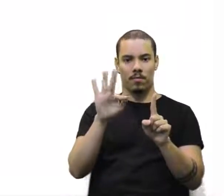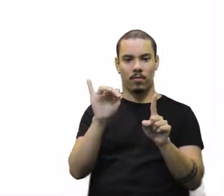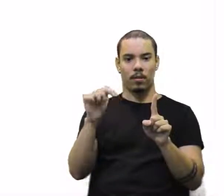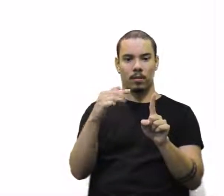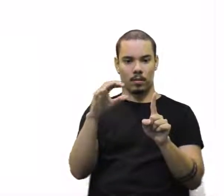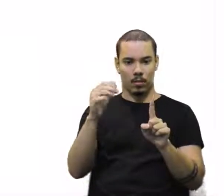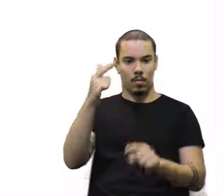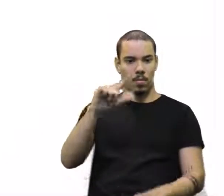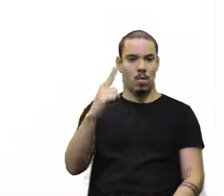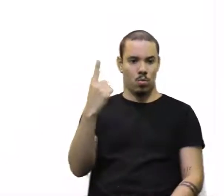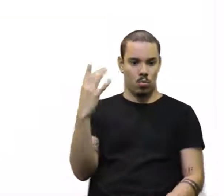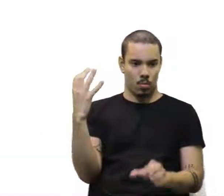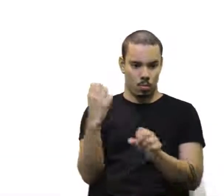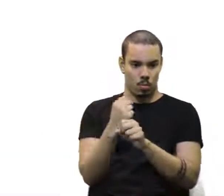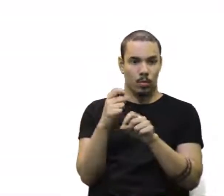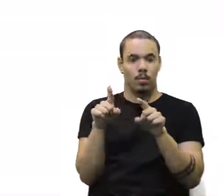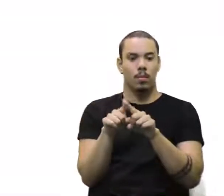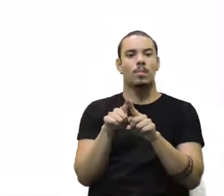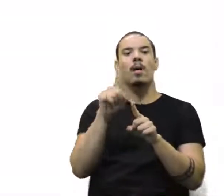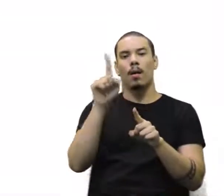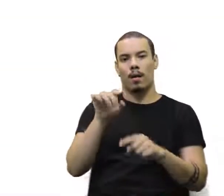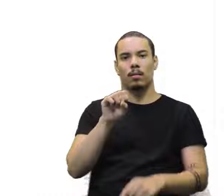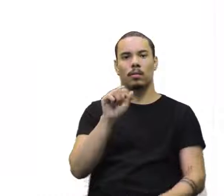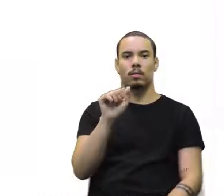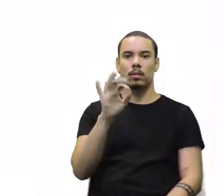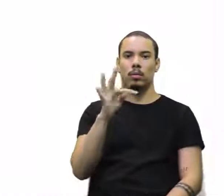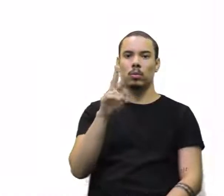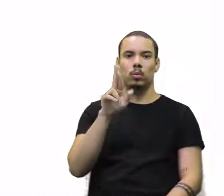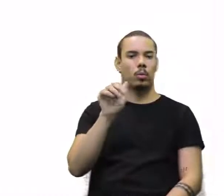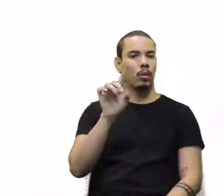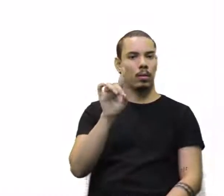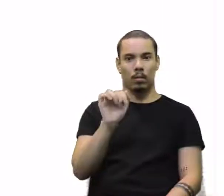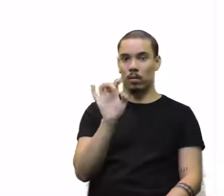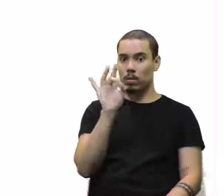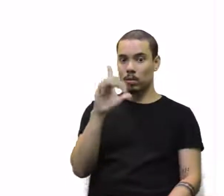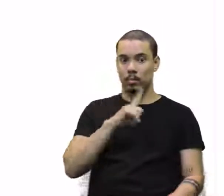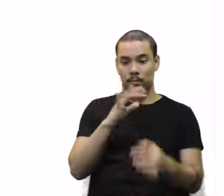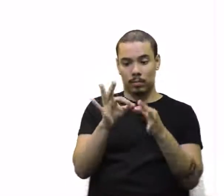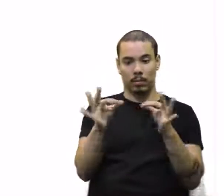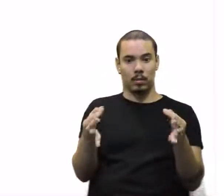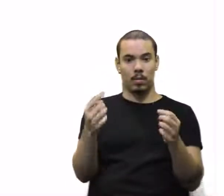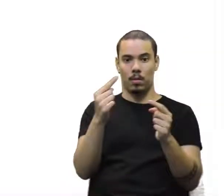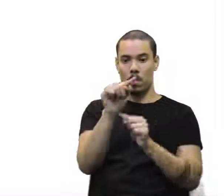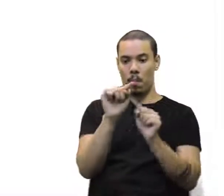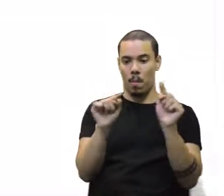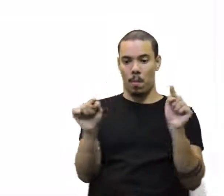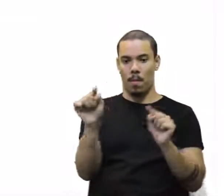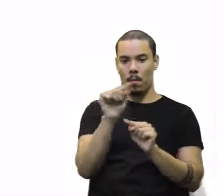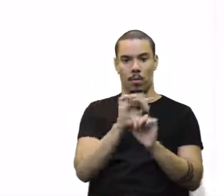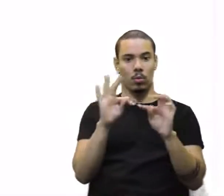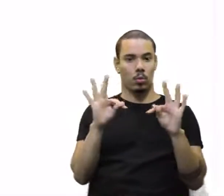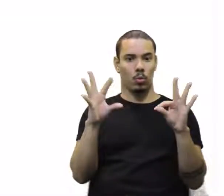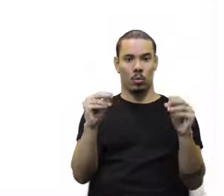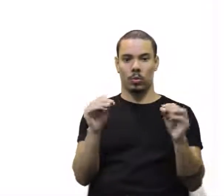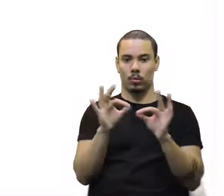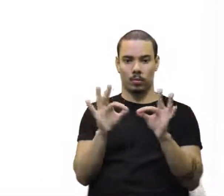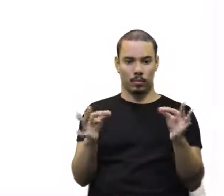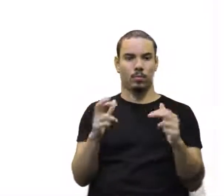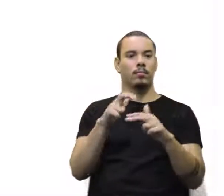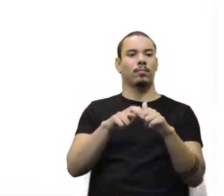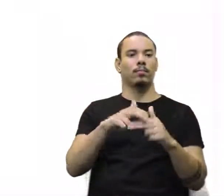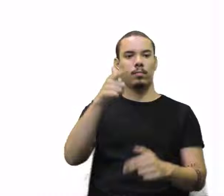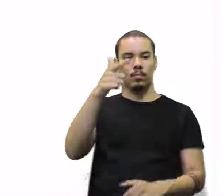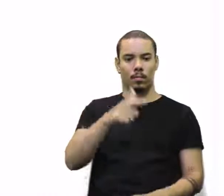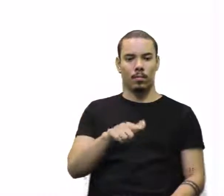ponto. E ela é uma cadeia saturada, só tem ligação simples entre os átomos de carbono, então nós temos